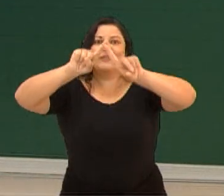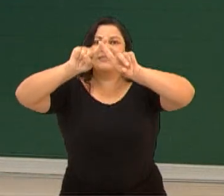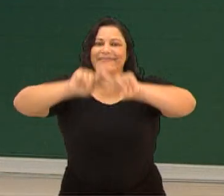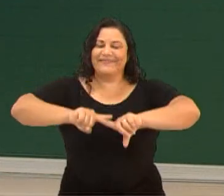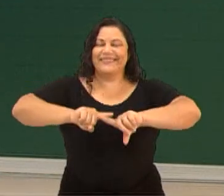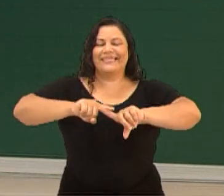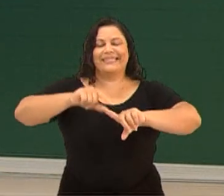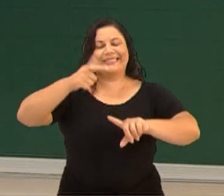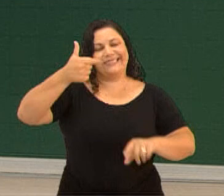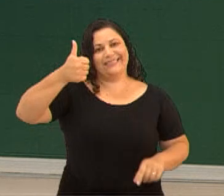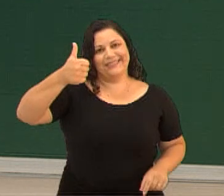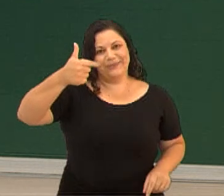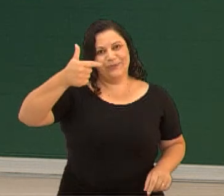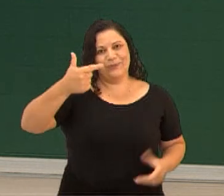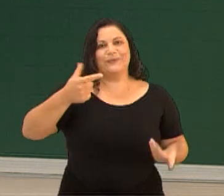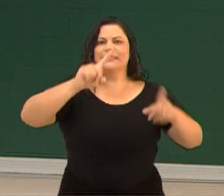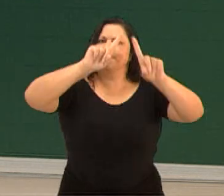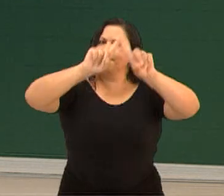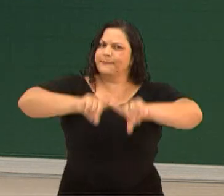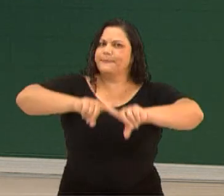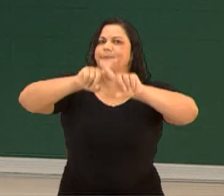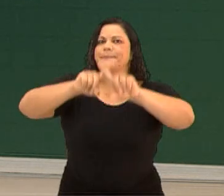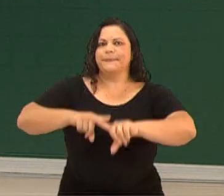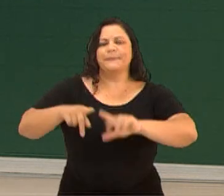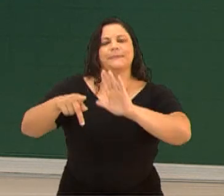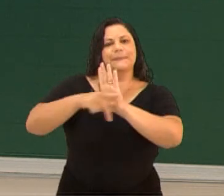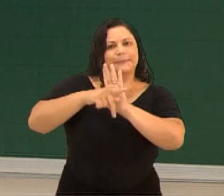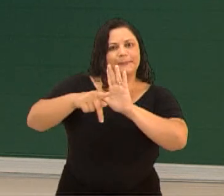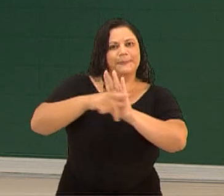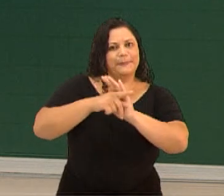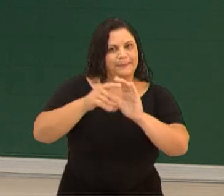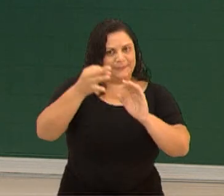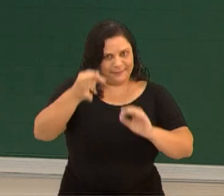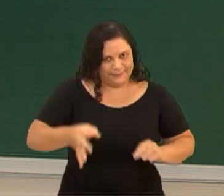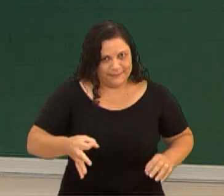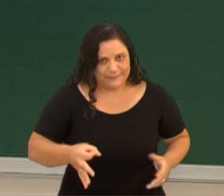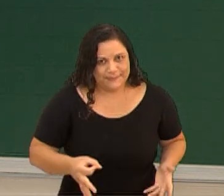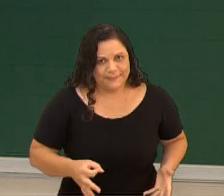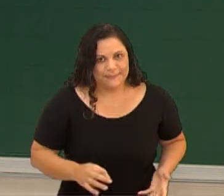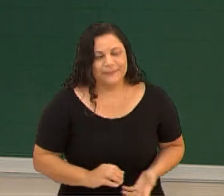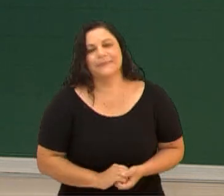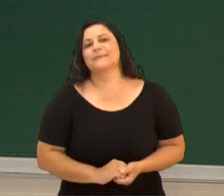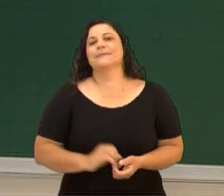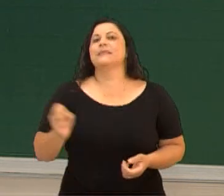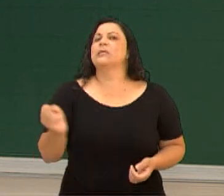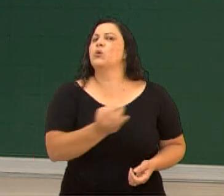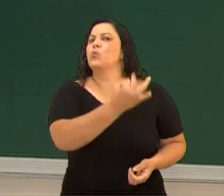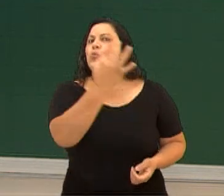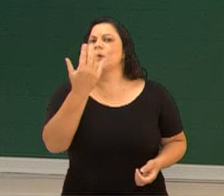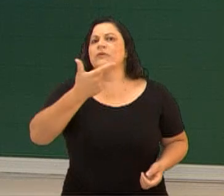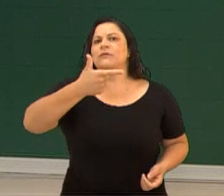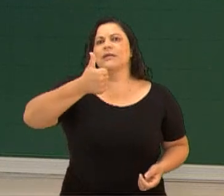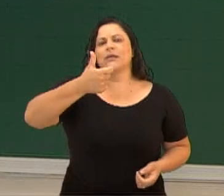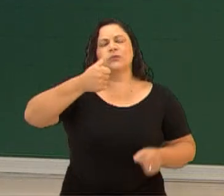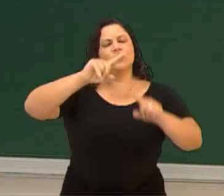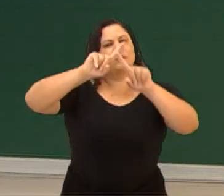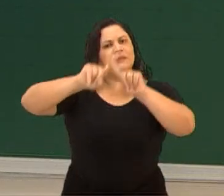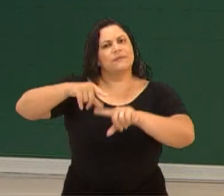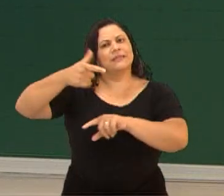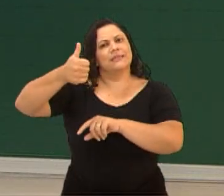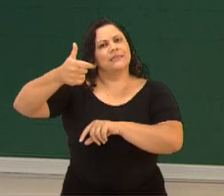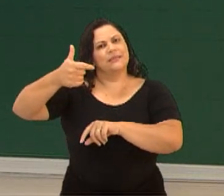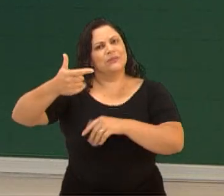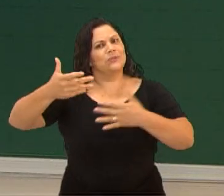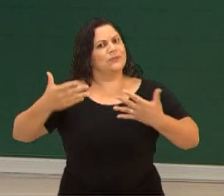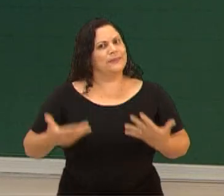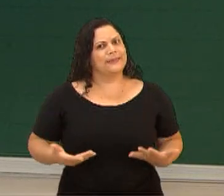vezes 12. Ele multiplicando por ele mesmo, certinho? E quanto que é 12 vezes 12? A prof